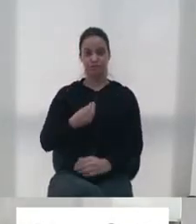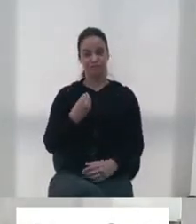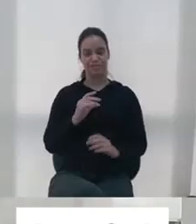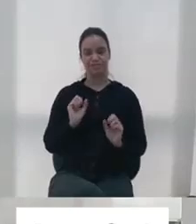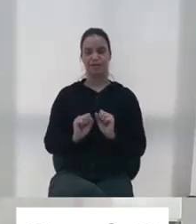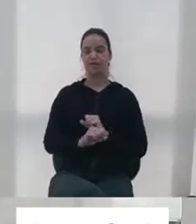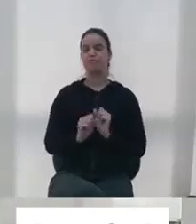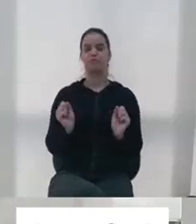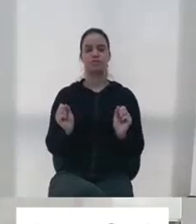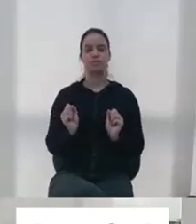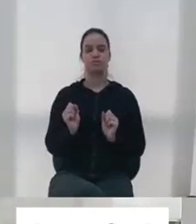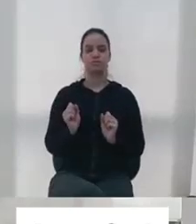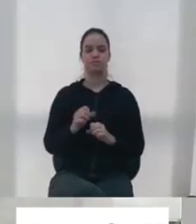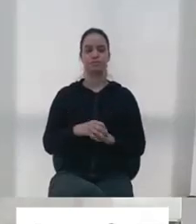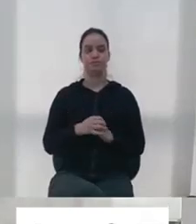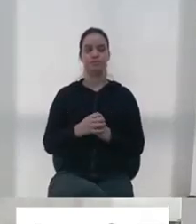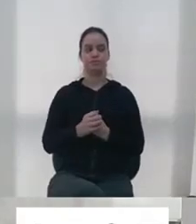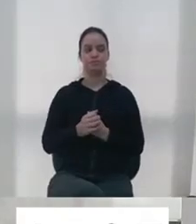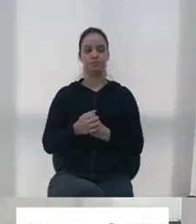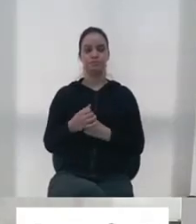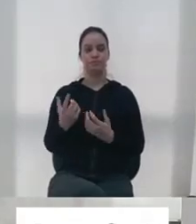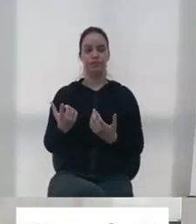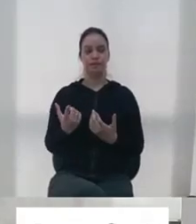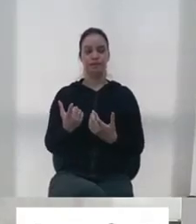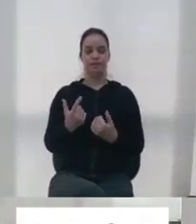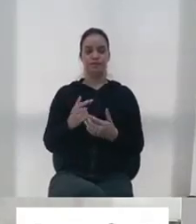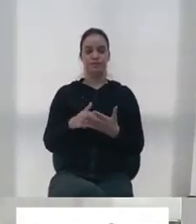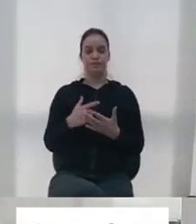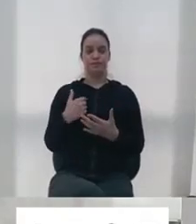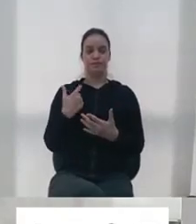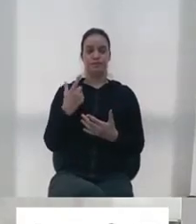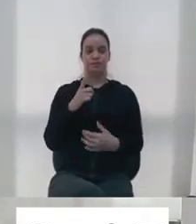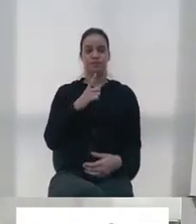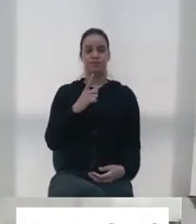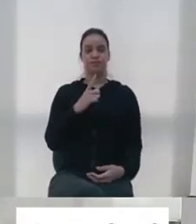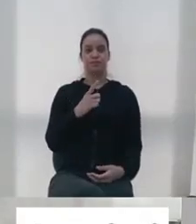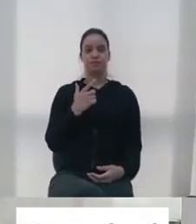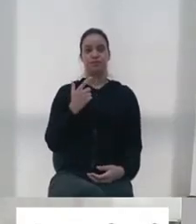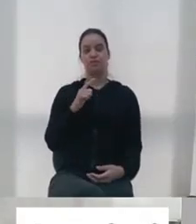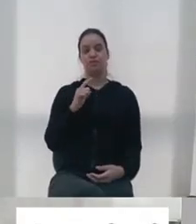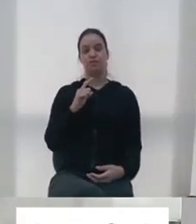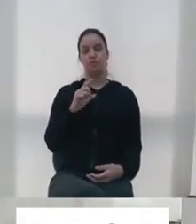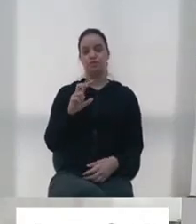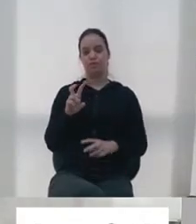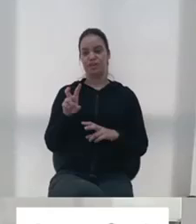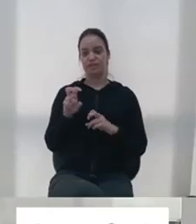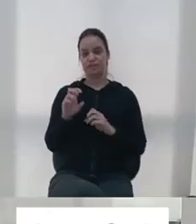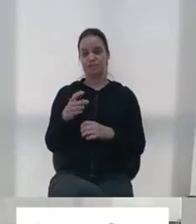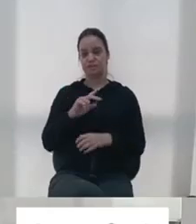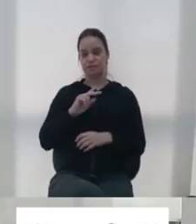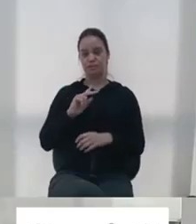Então, nós precisamos, né, que na ponta, né, a gente tenha, ou na fazenda pública também,